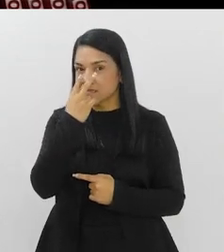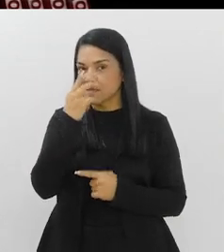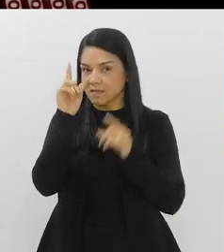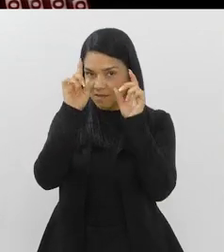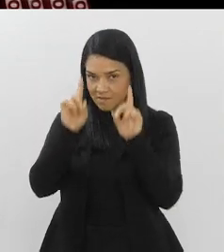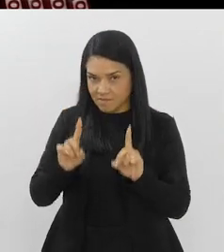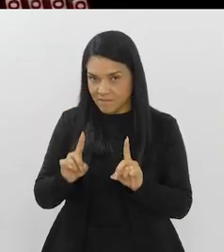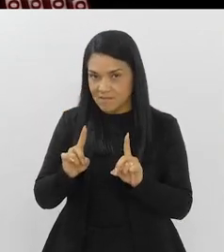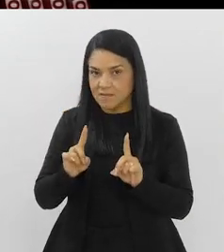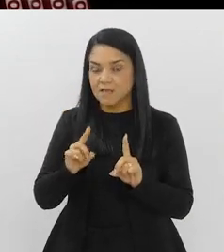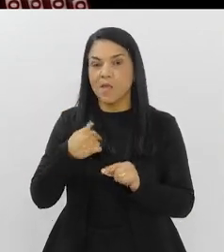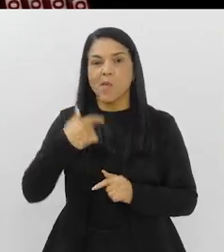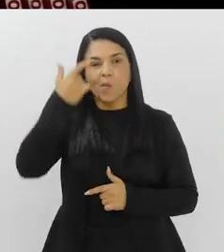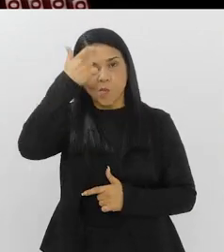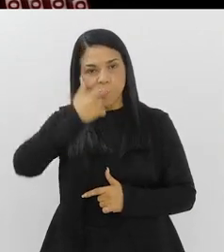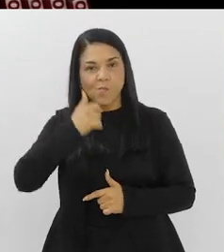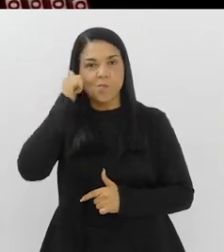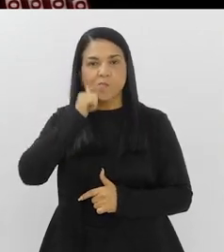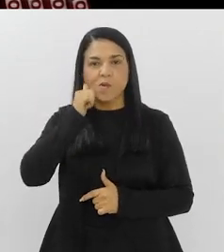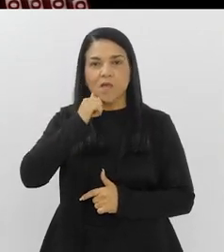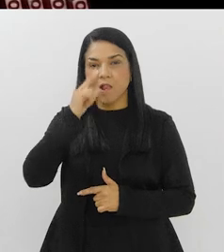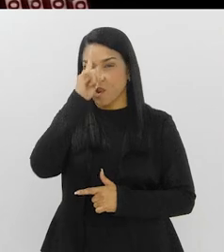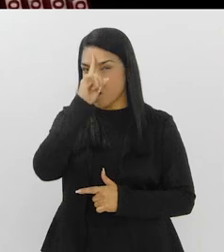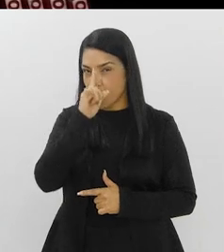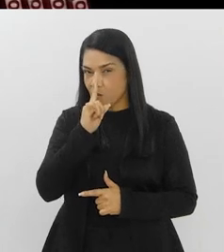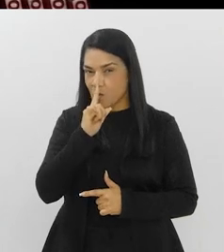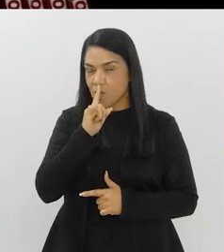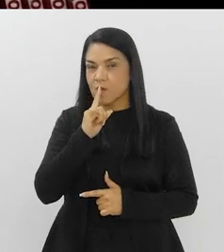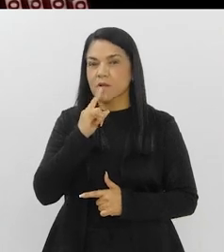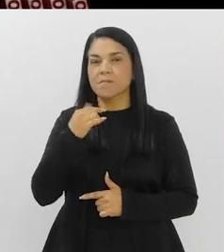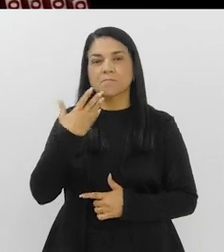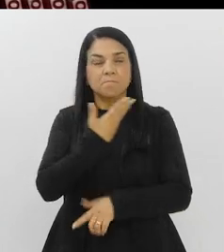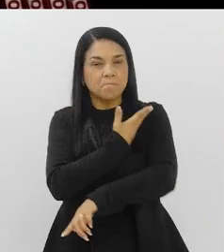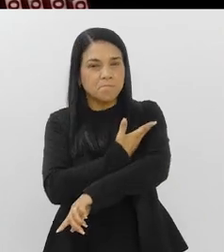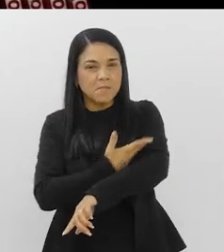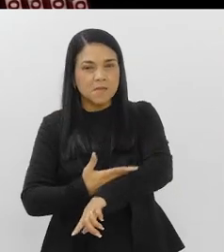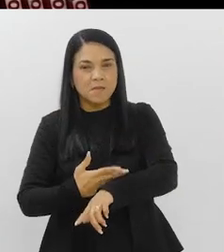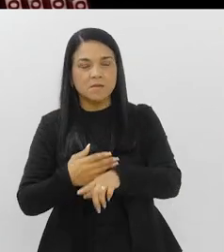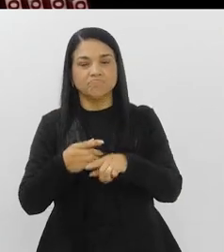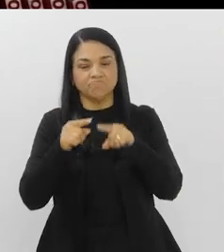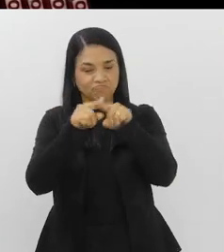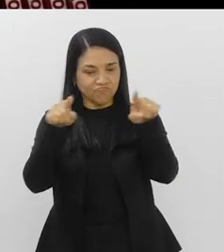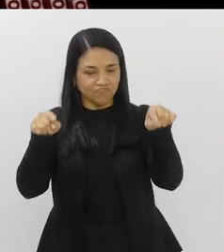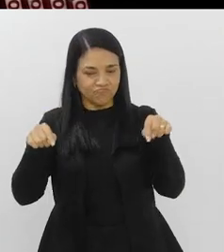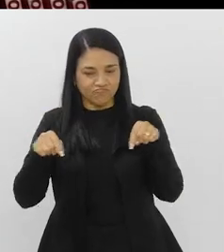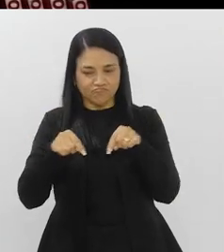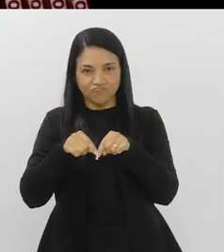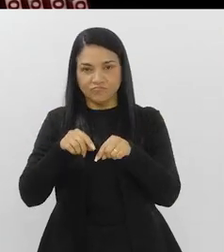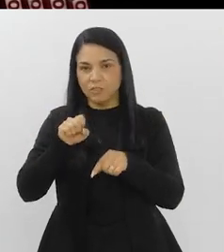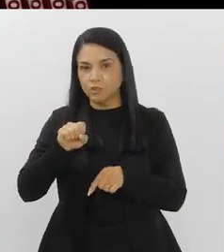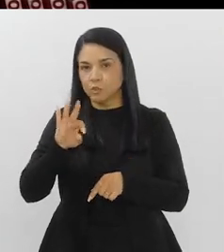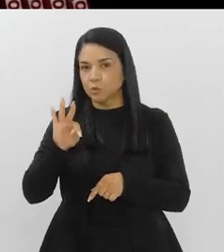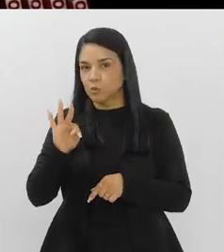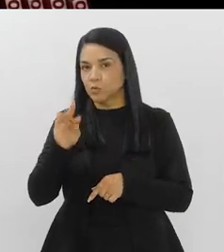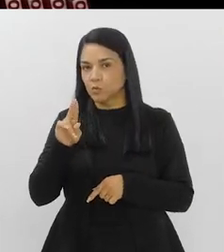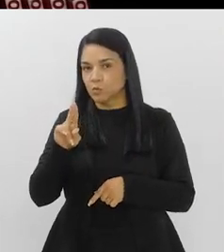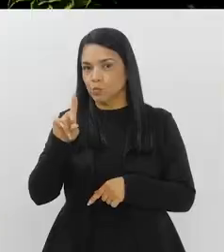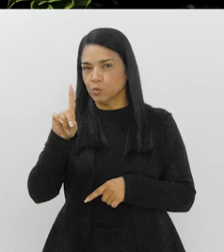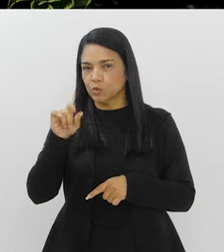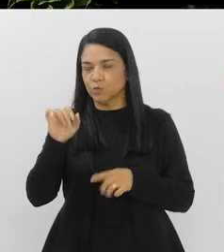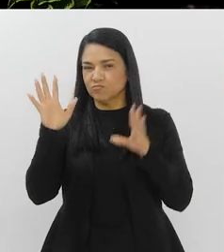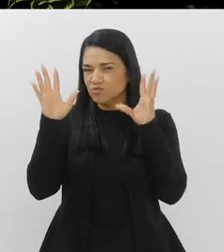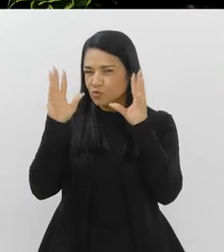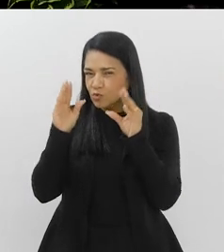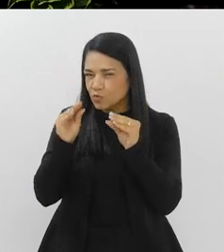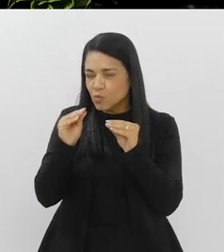deficiência visual Eu sou uma mulher loura Branca a gente tá num estúdio eh que é bem escuro